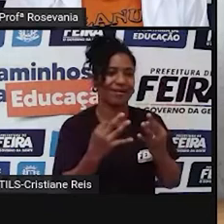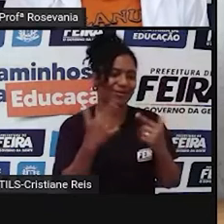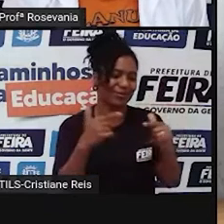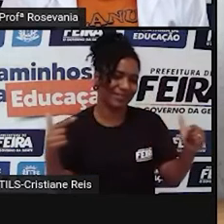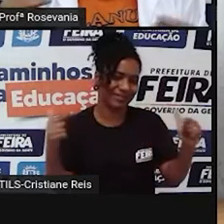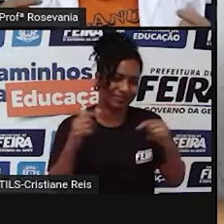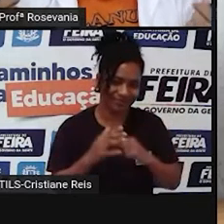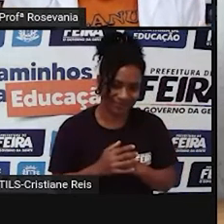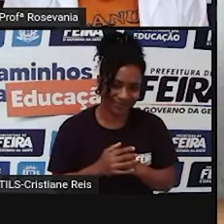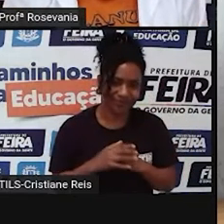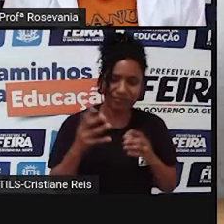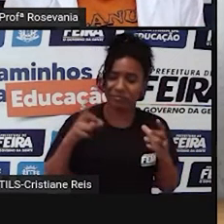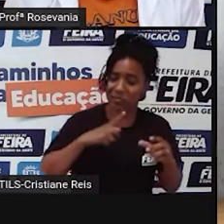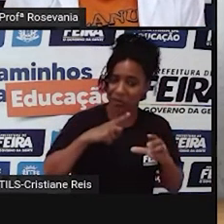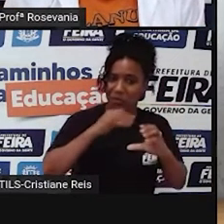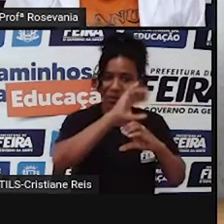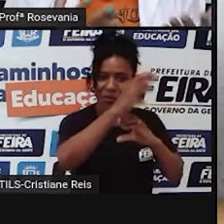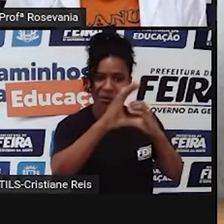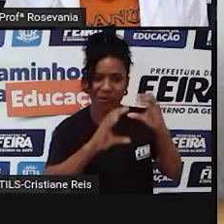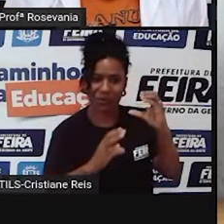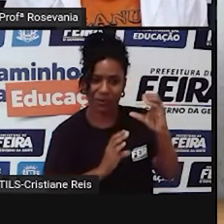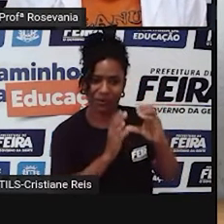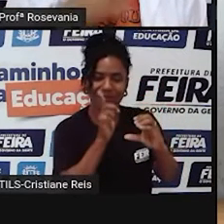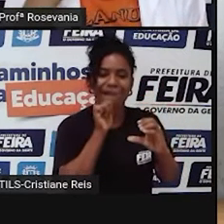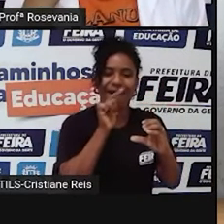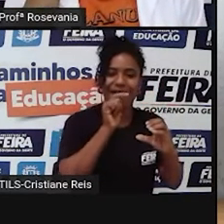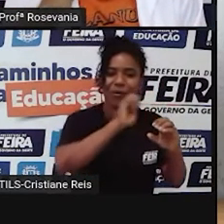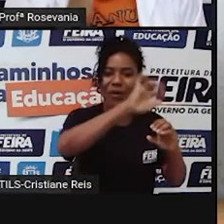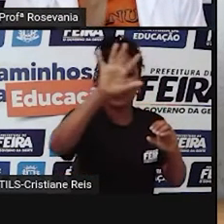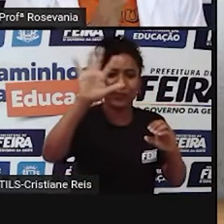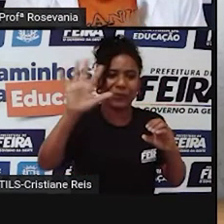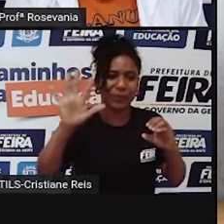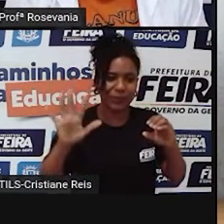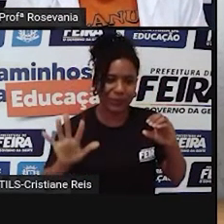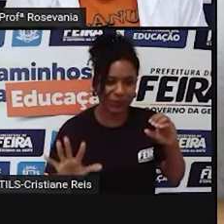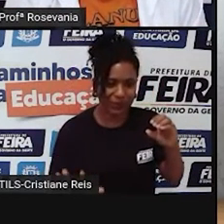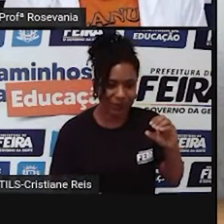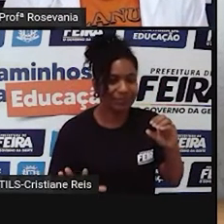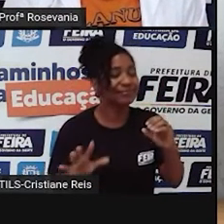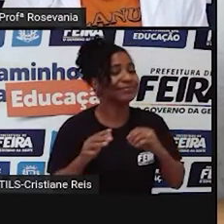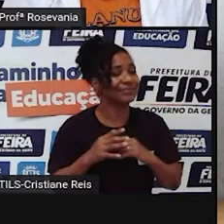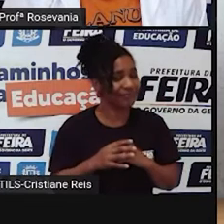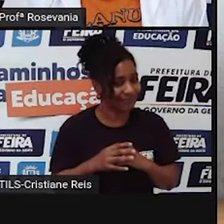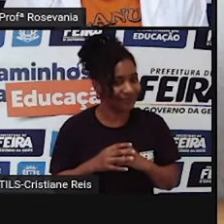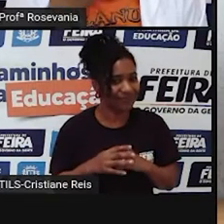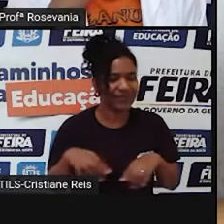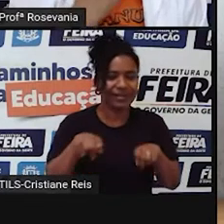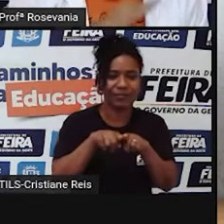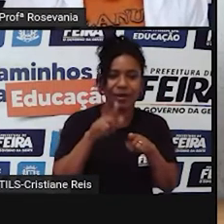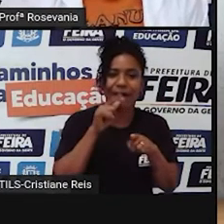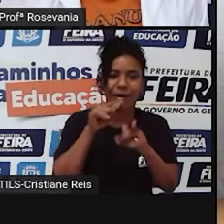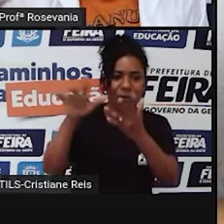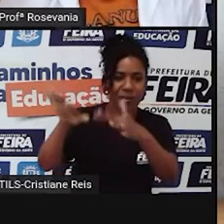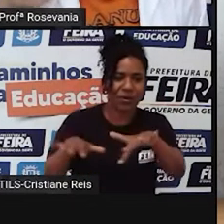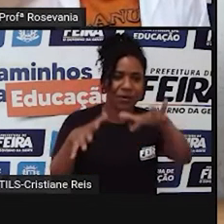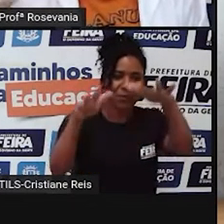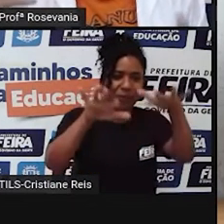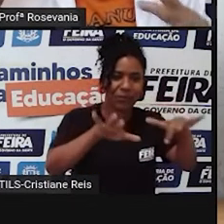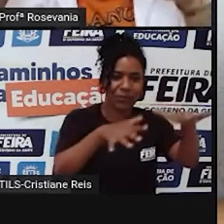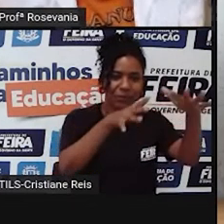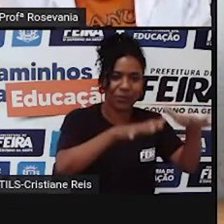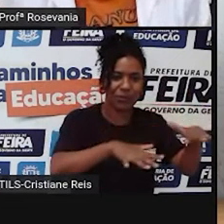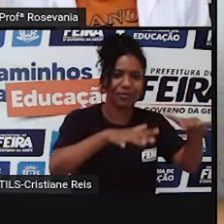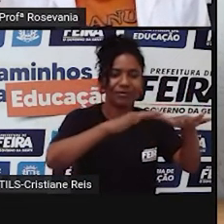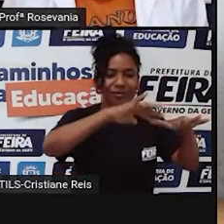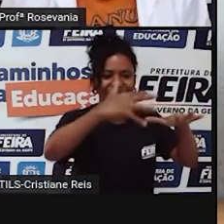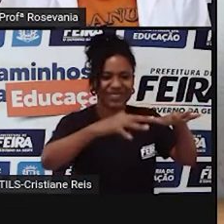de continente, de terras, né, firmes e secas, ora a gente tem um espaço dos oceanos, que tem a terra embaixo